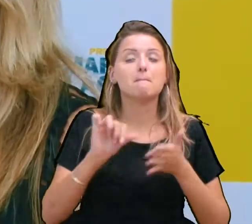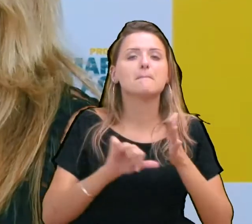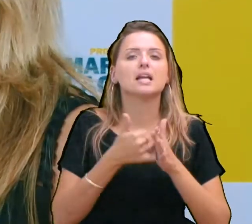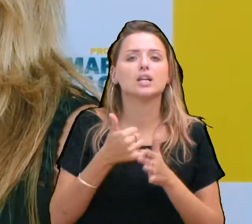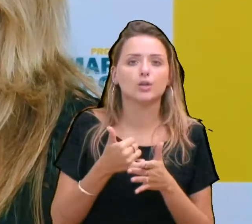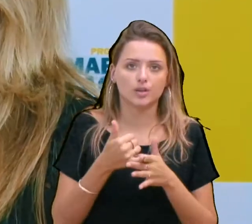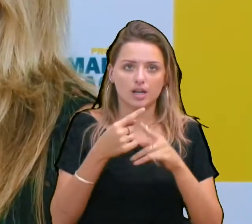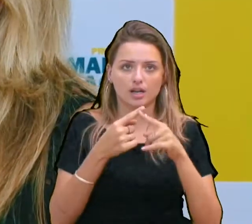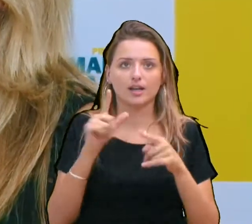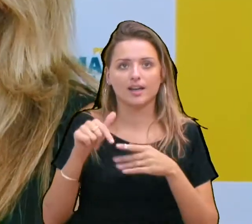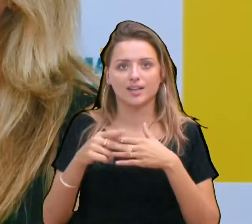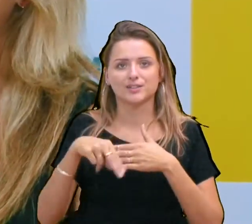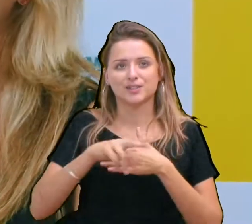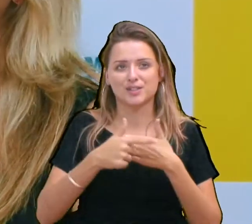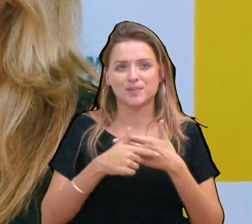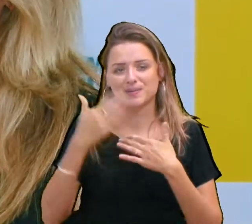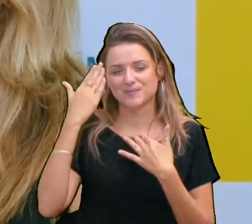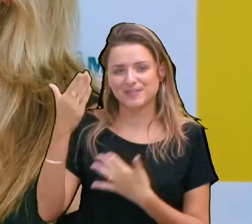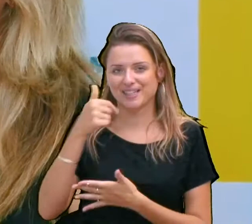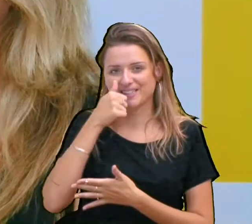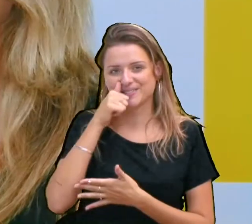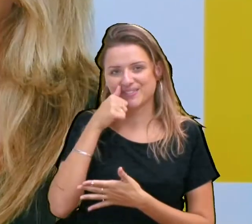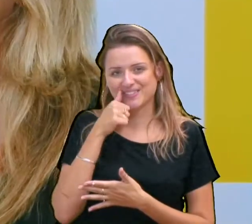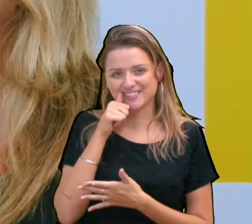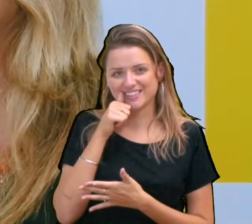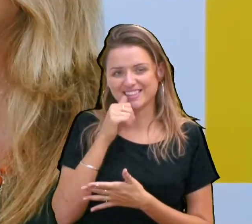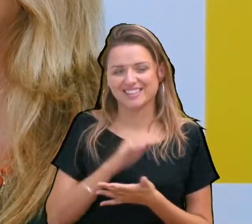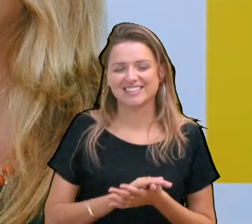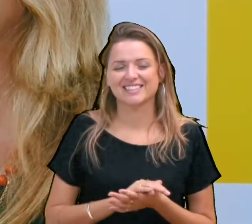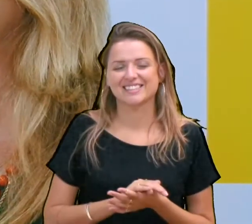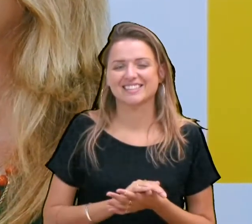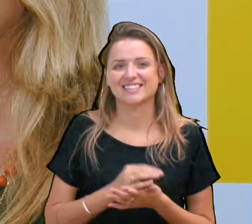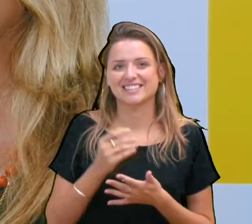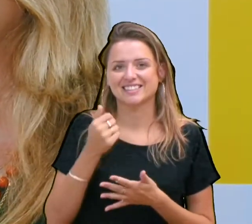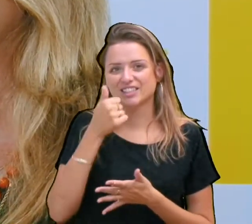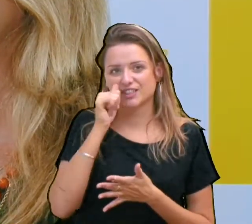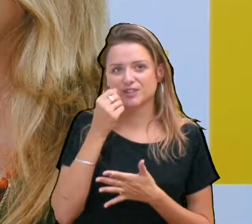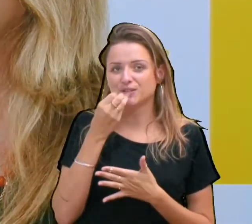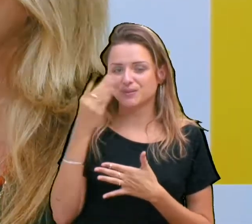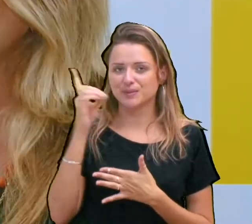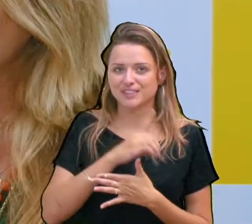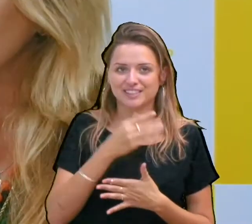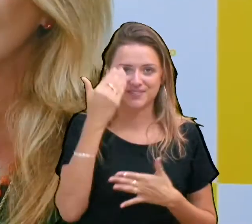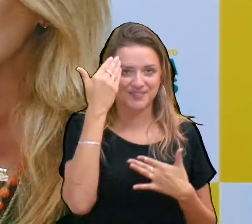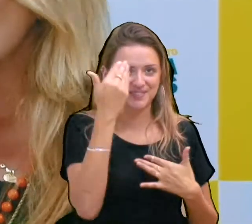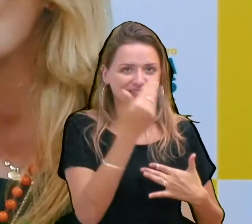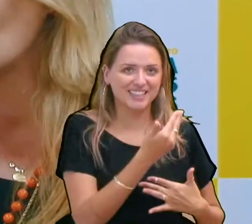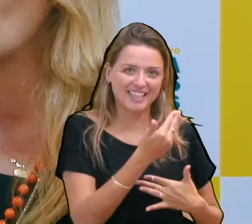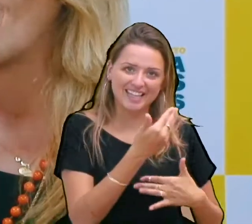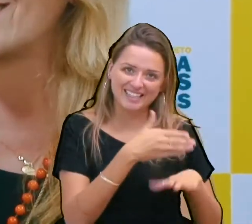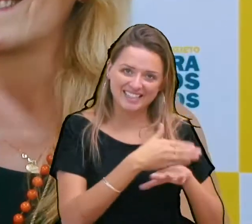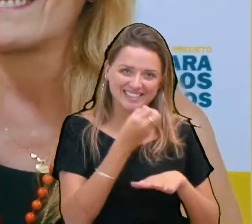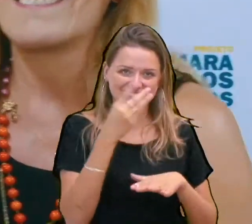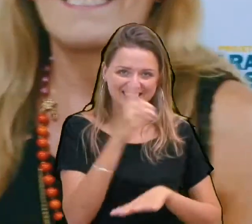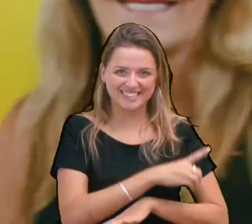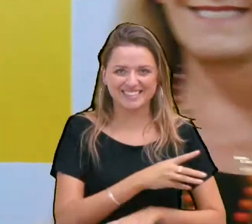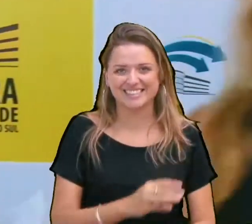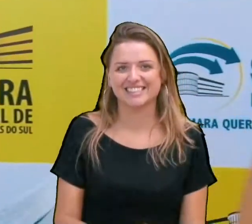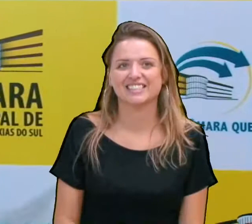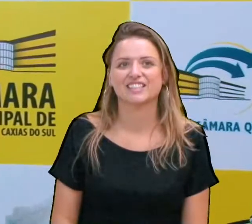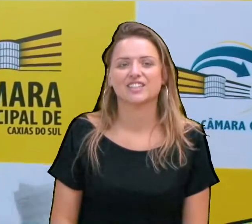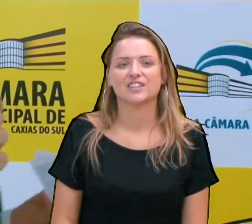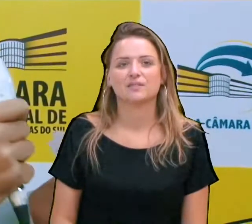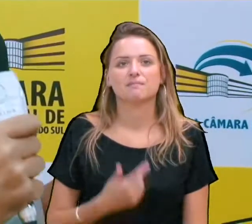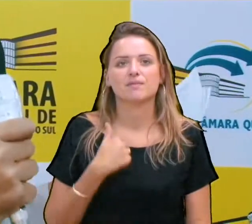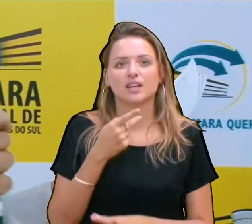fazer, é o nosso papel. Muito obrigado, então, pela sua participação aqui, vereadora Paula Iores. Um bom dia. Eu agradeço, um bom dia. Bom,